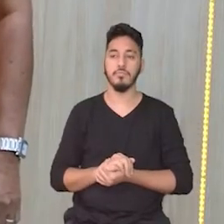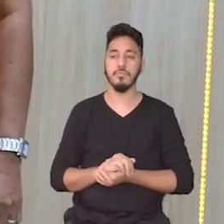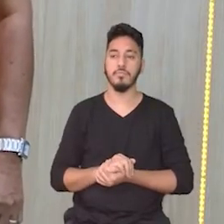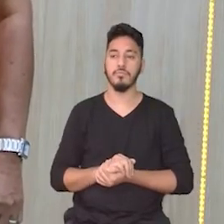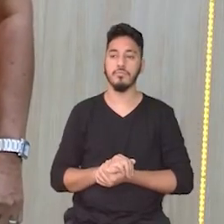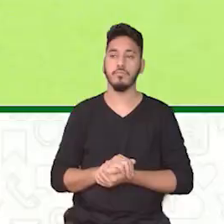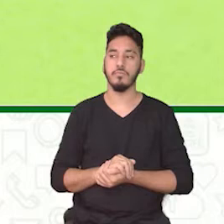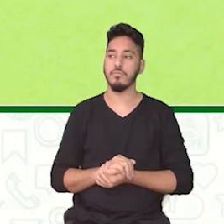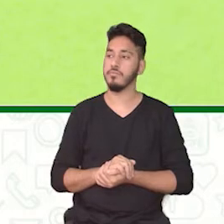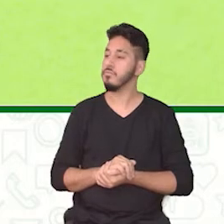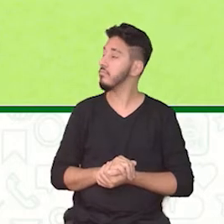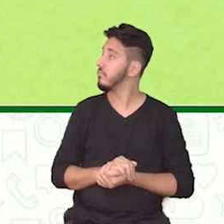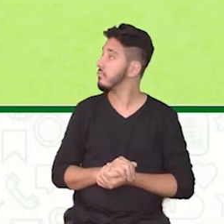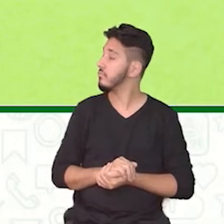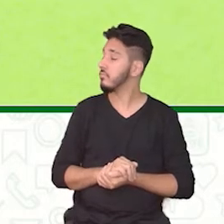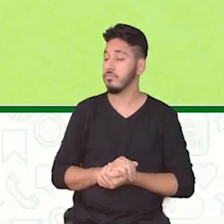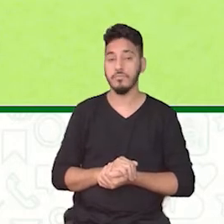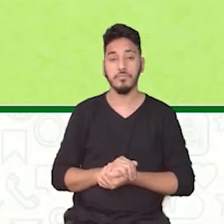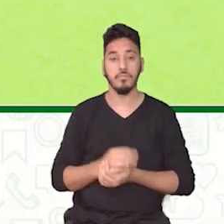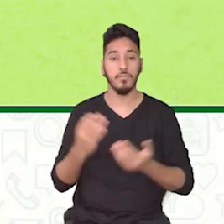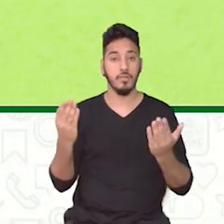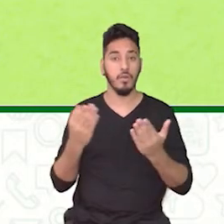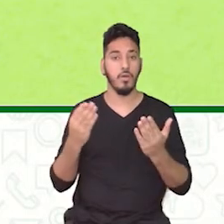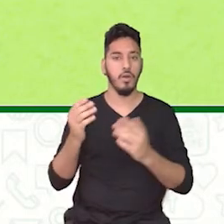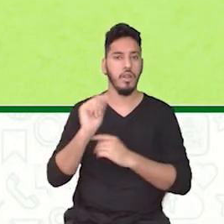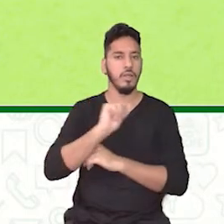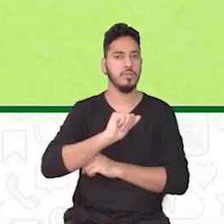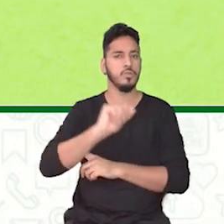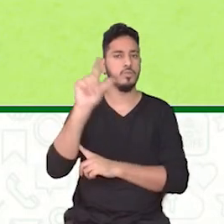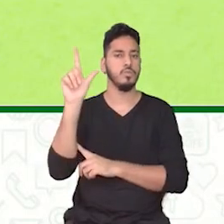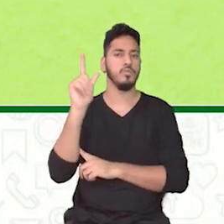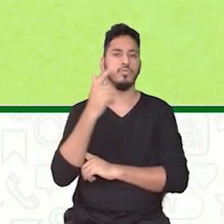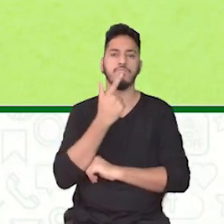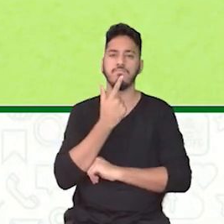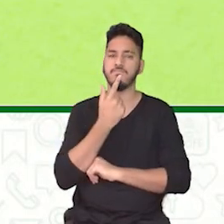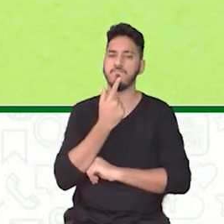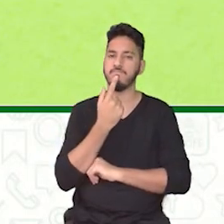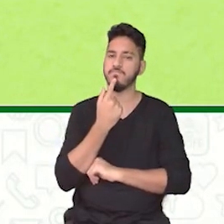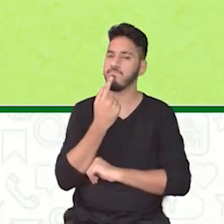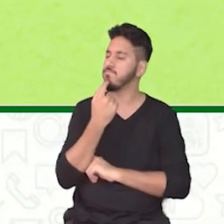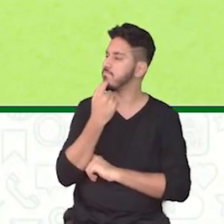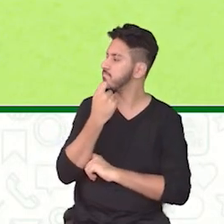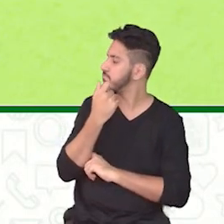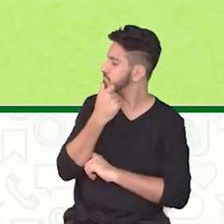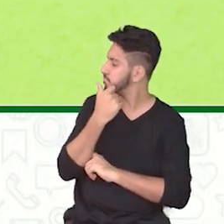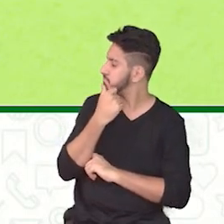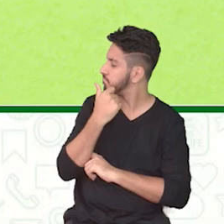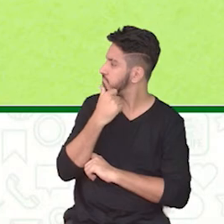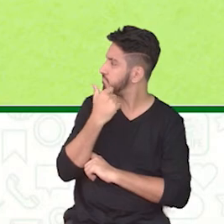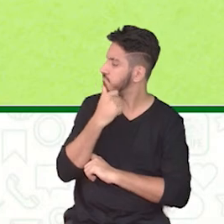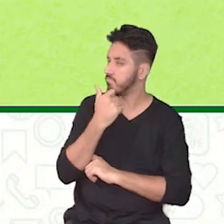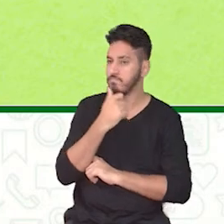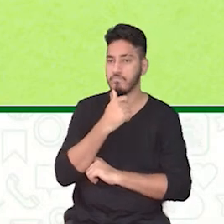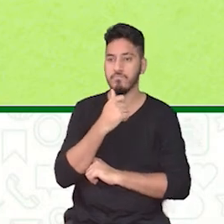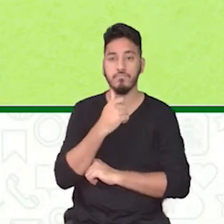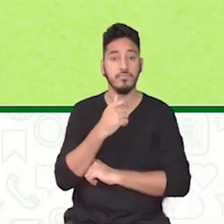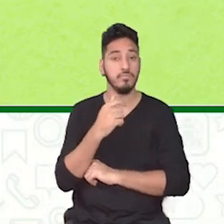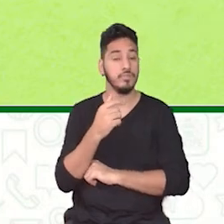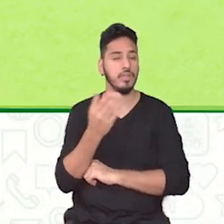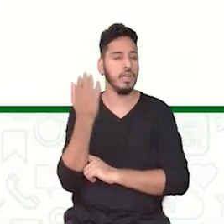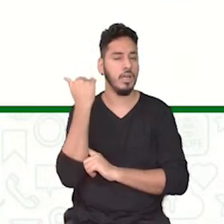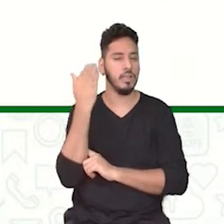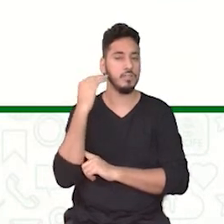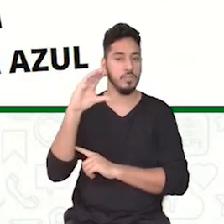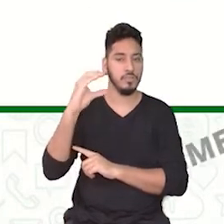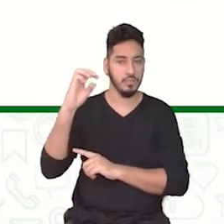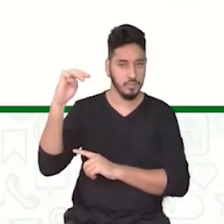aí que temos. Essa figura azul, olha, tá vendo? Eu fiz com centímetros, agora eu estou fazendo